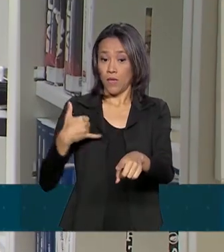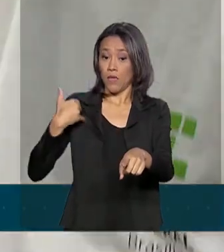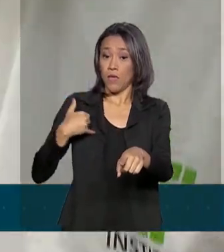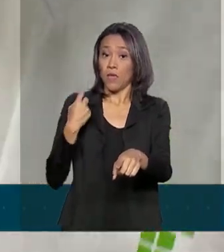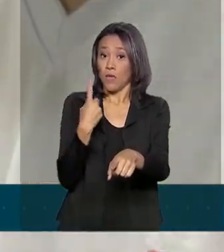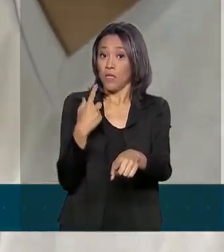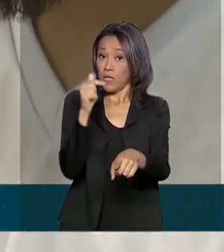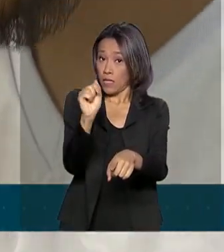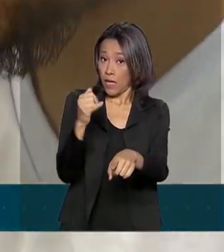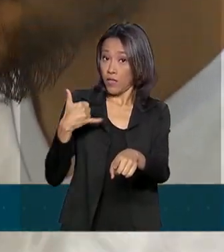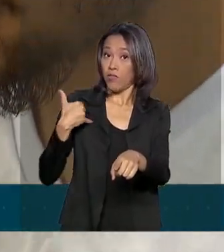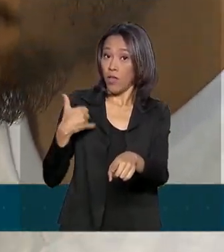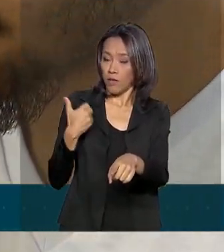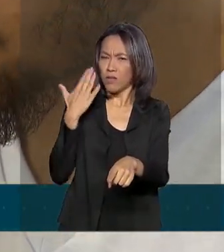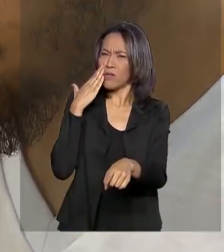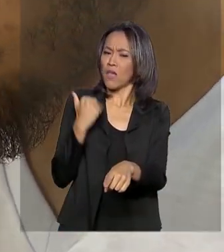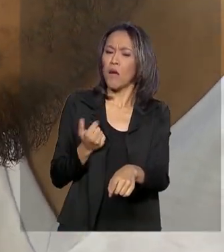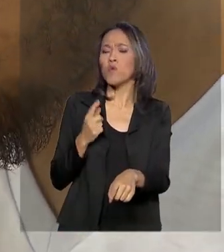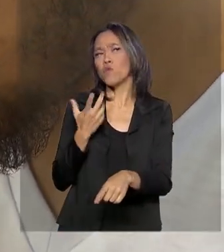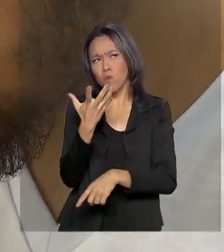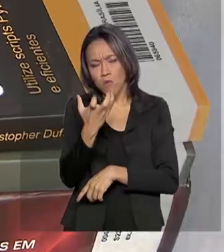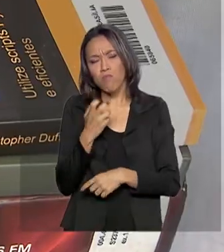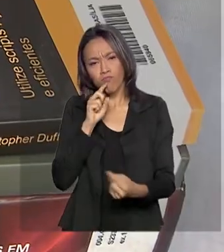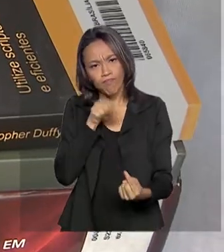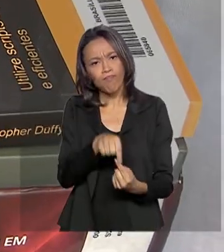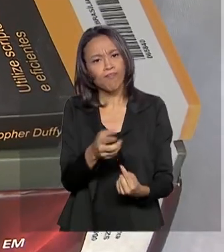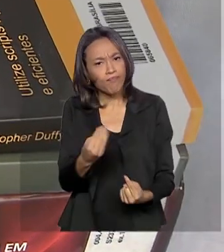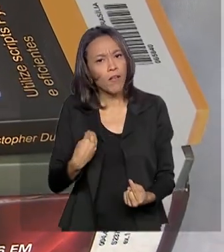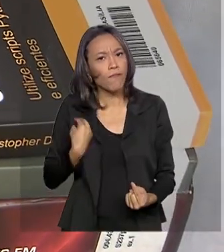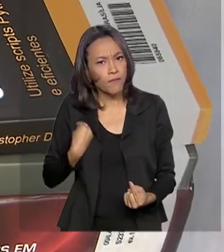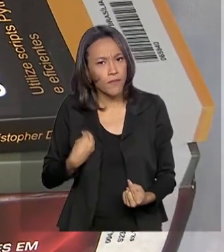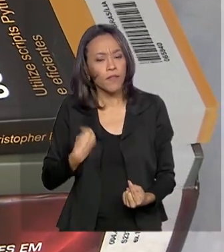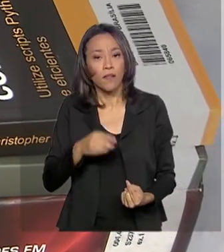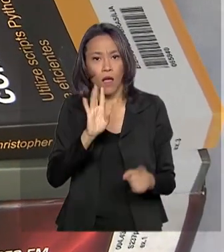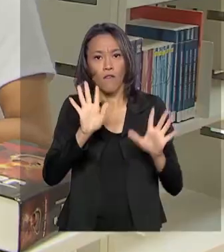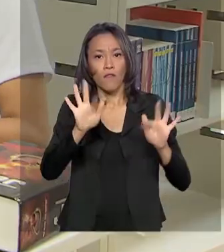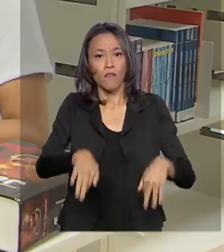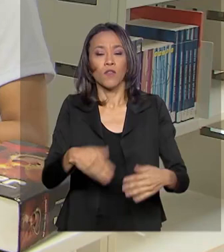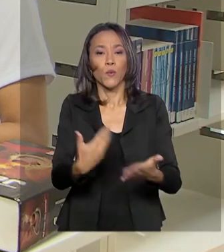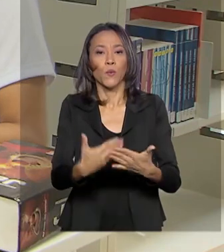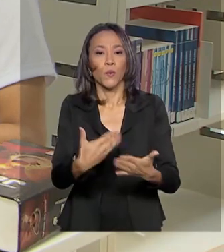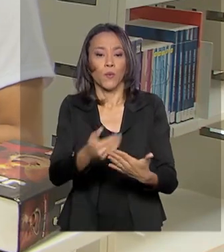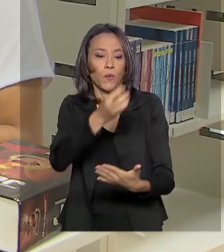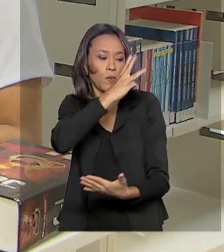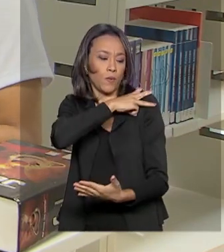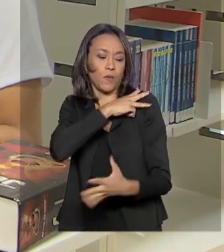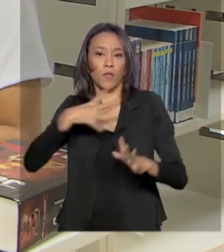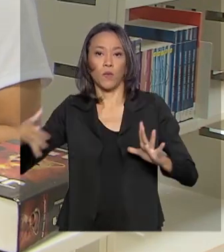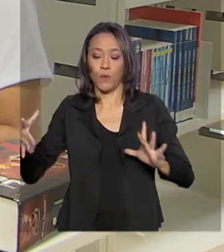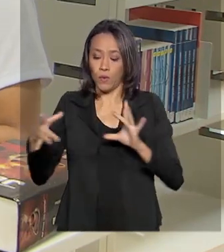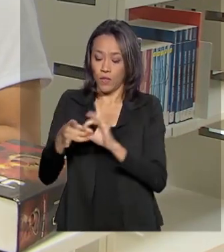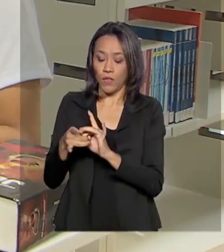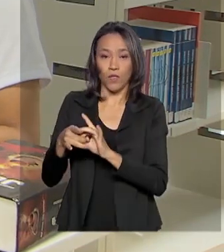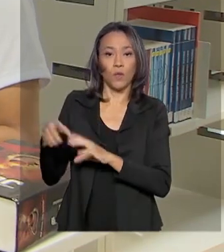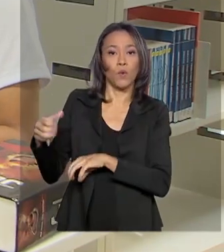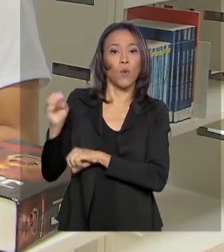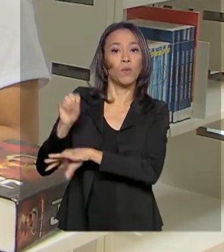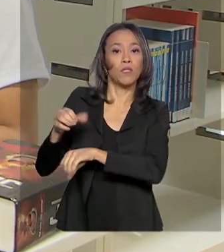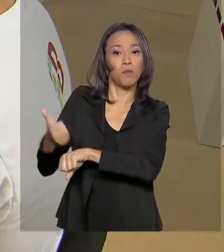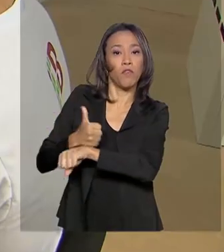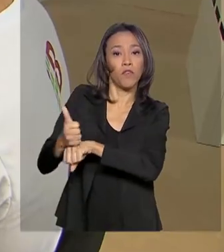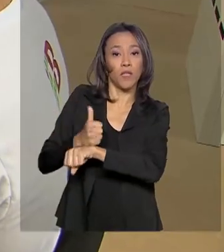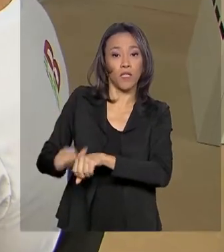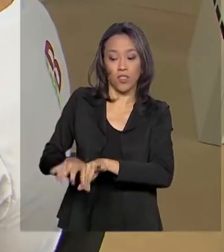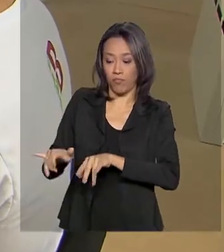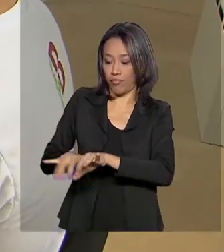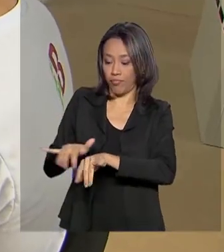idade, o Anglais sabe bem o que quer da vida. Ele está concluindo o ensino médio integrado ao curso profissionalizante de informática